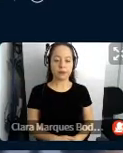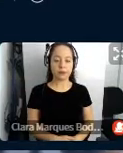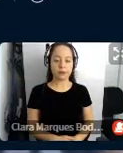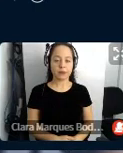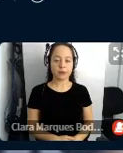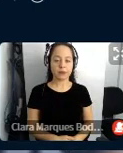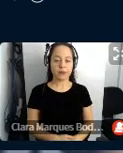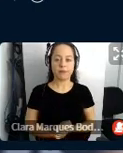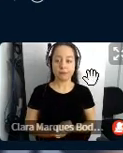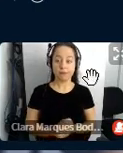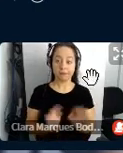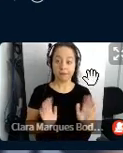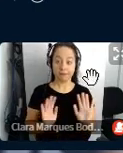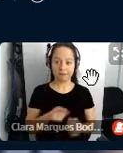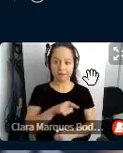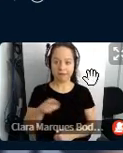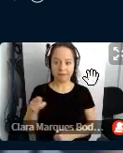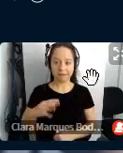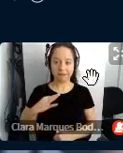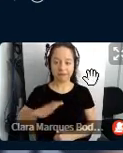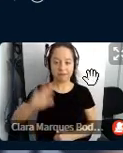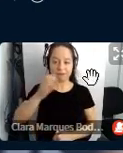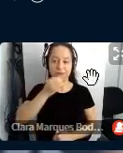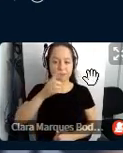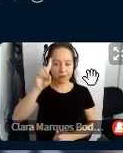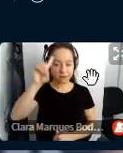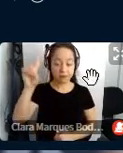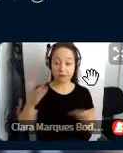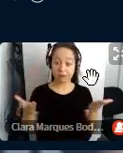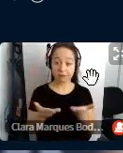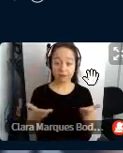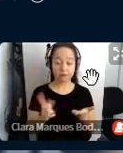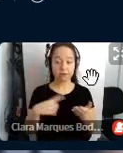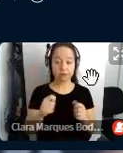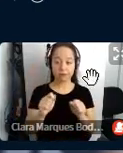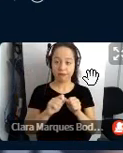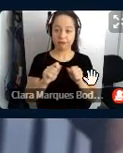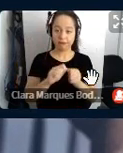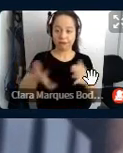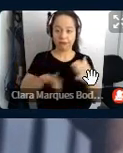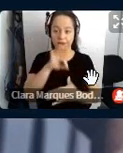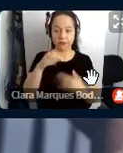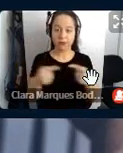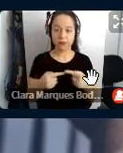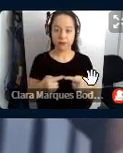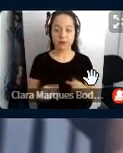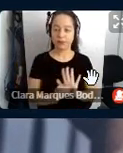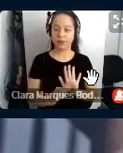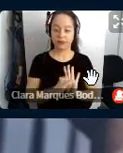Prezados candidatos, bom dia. Realizaremos a seguir o sorteio eletrônico relativo ao edital 25